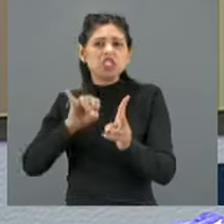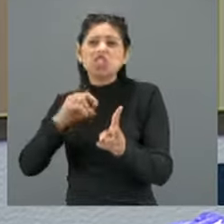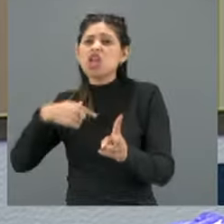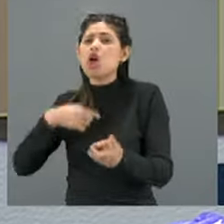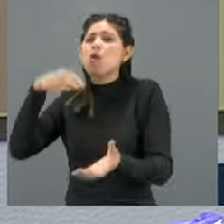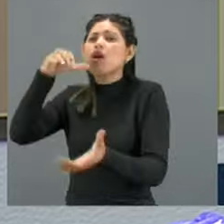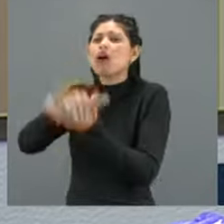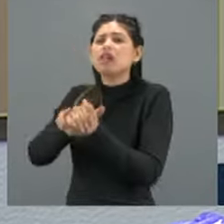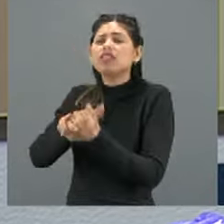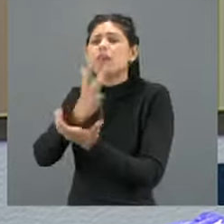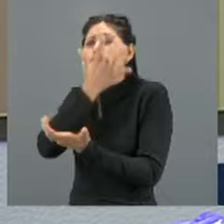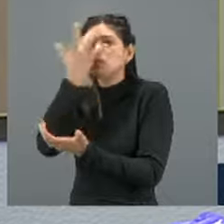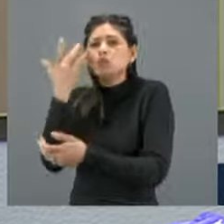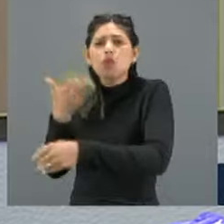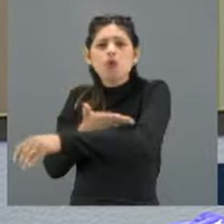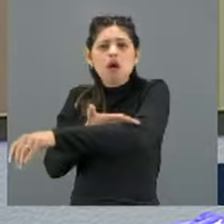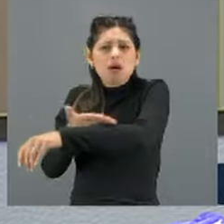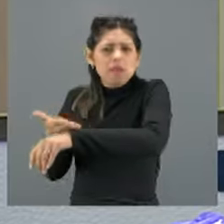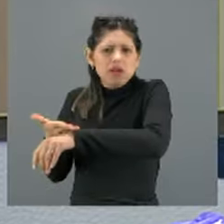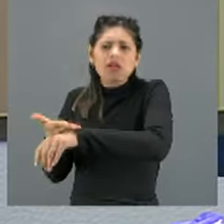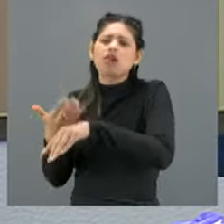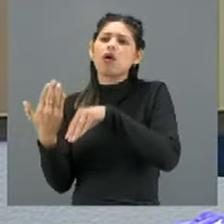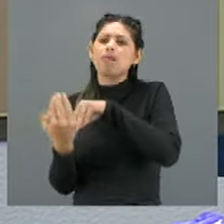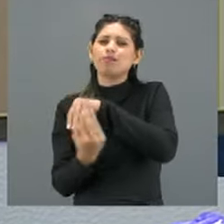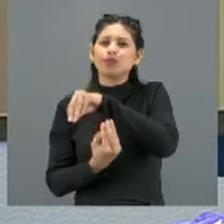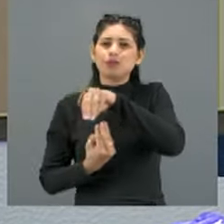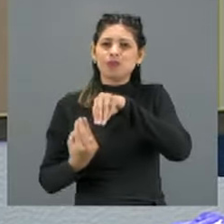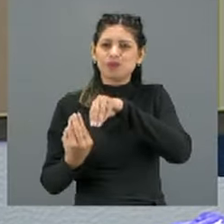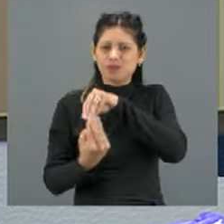e acaba, já foi misturado.